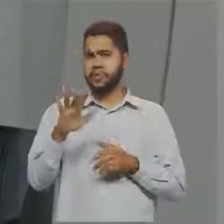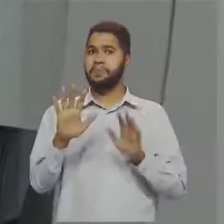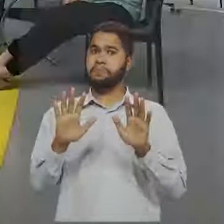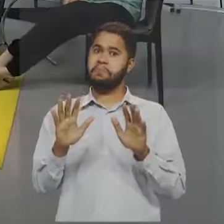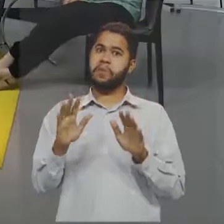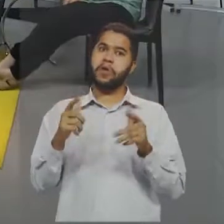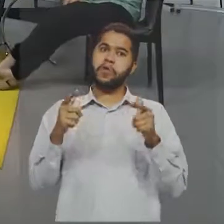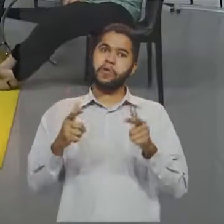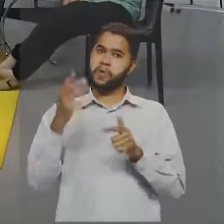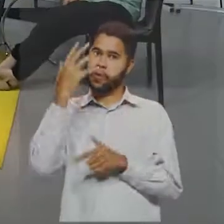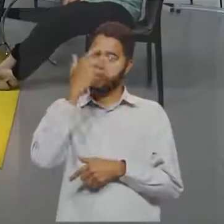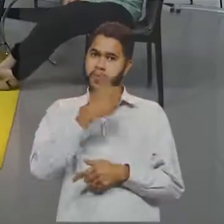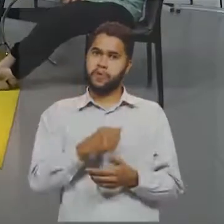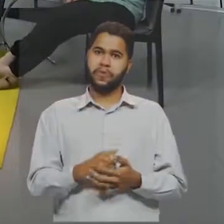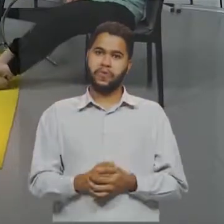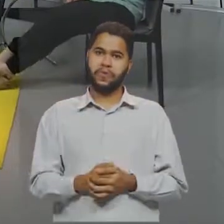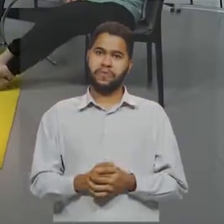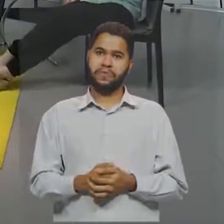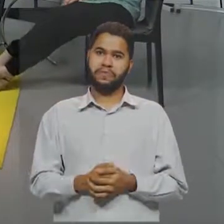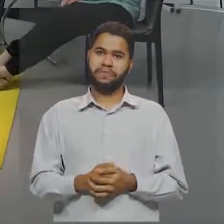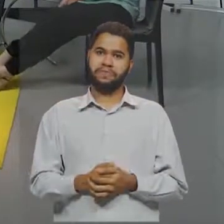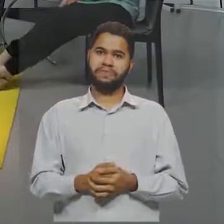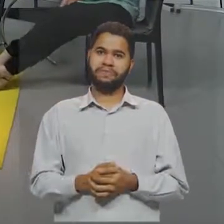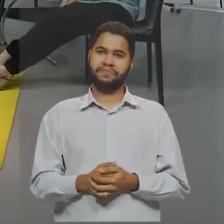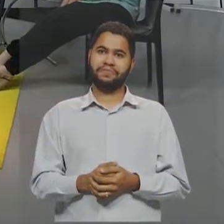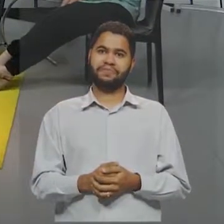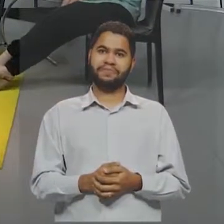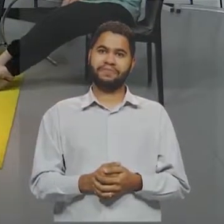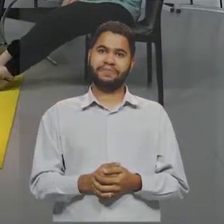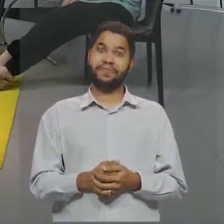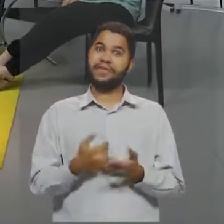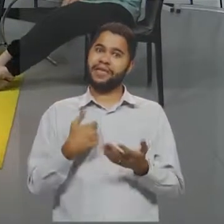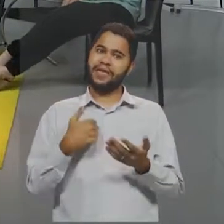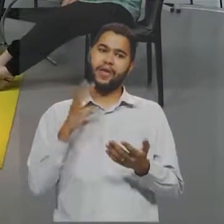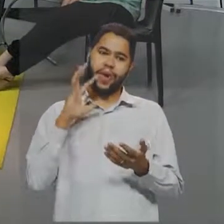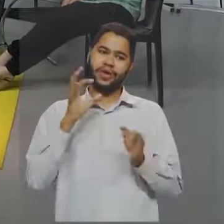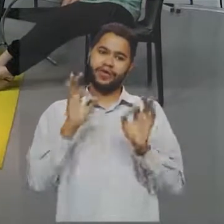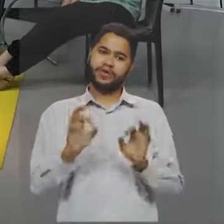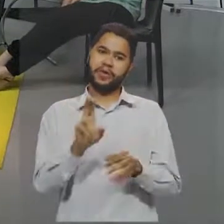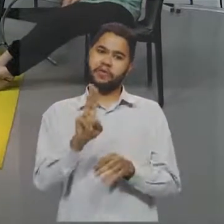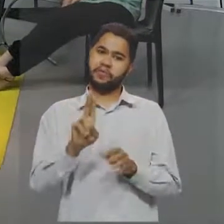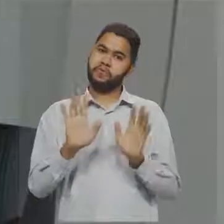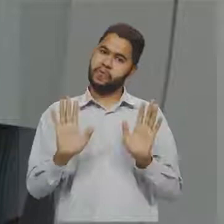lugar muito lindo, né? Eu acredito que é isso aqui, não sei que esteja errado aqui.